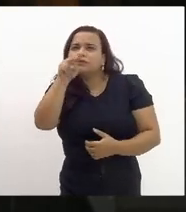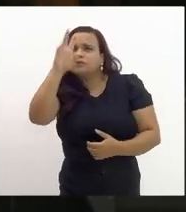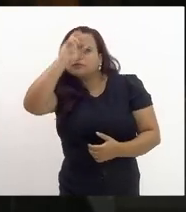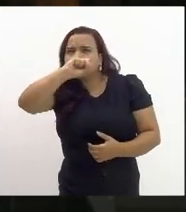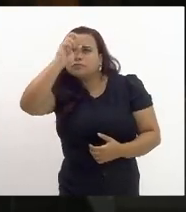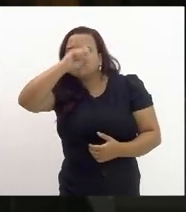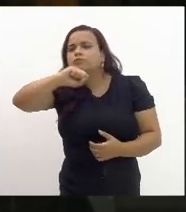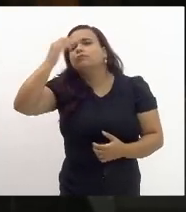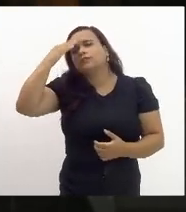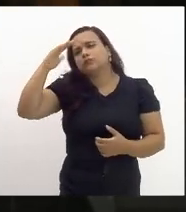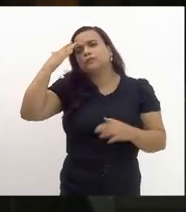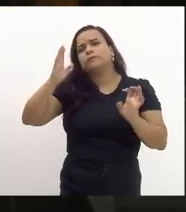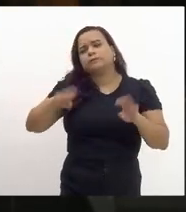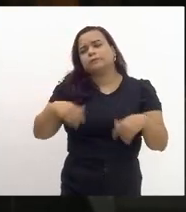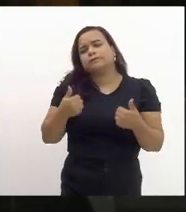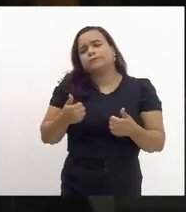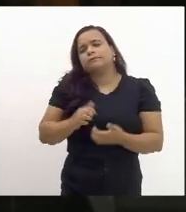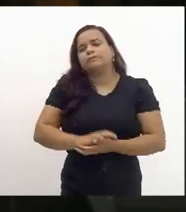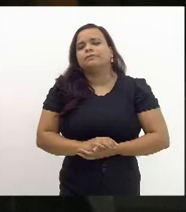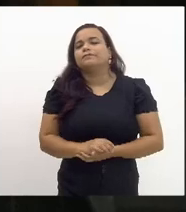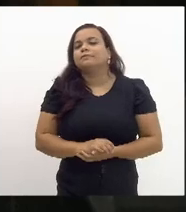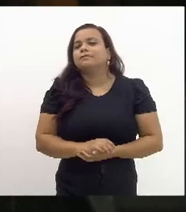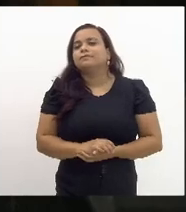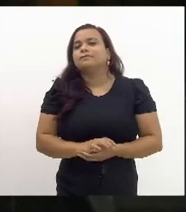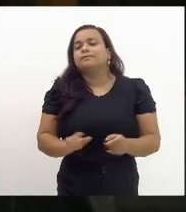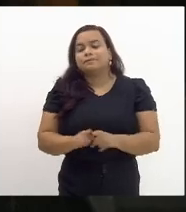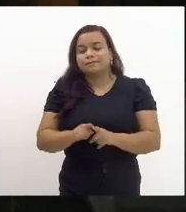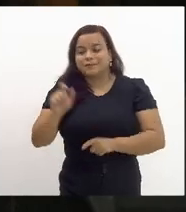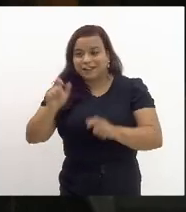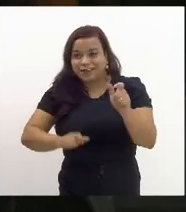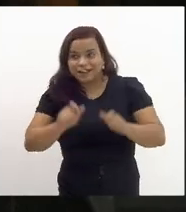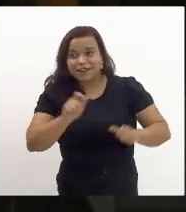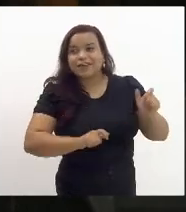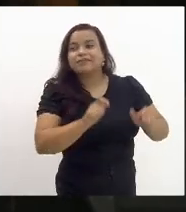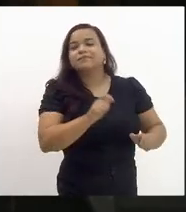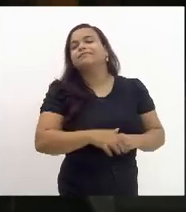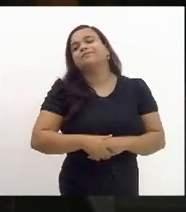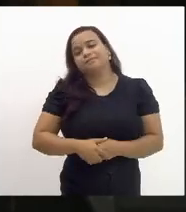deficientes auditivos, senhoras e senhores